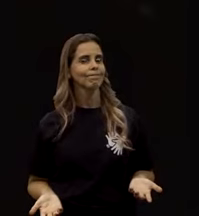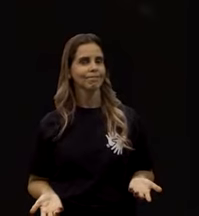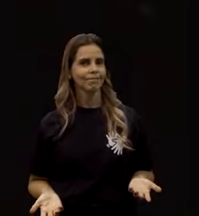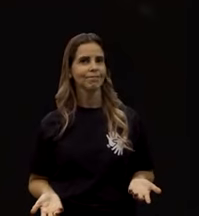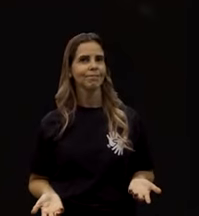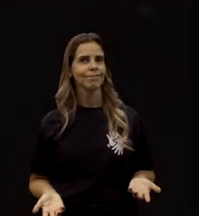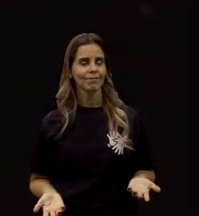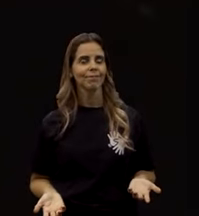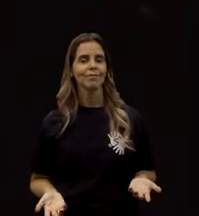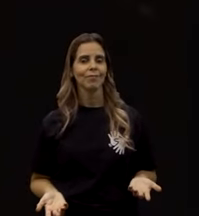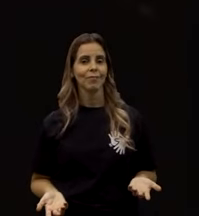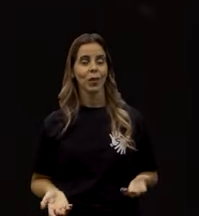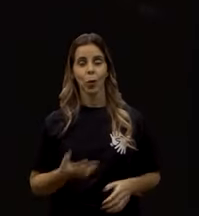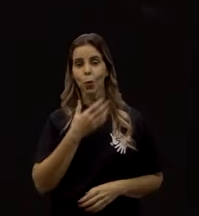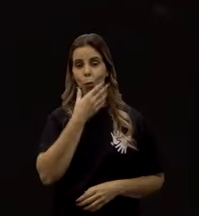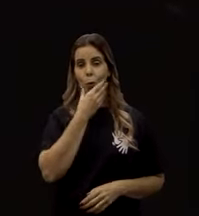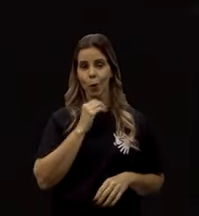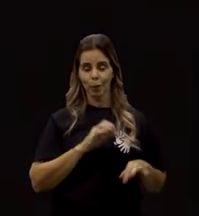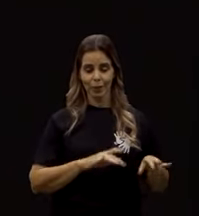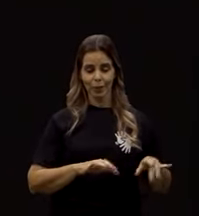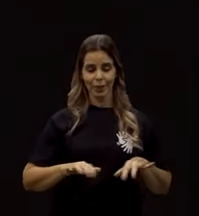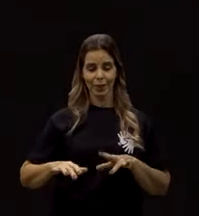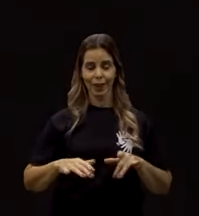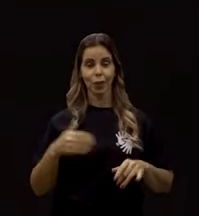até o tecladista chegou